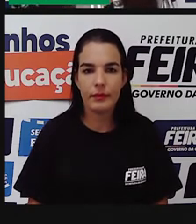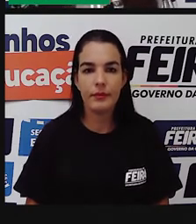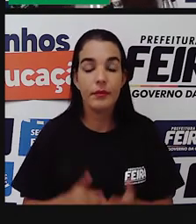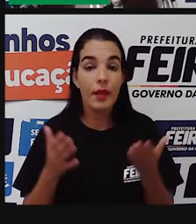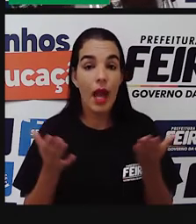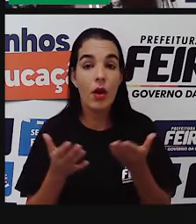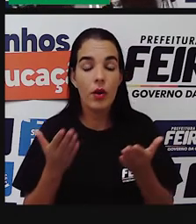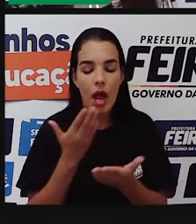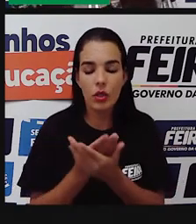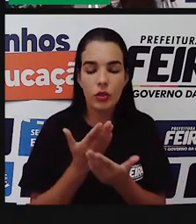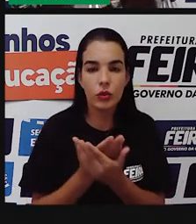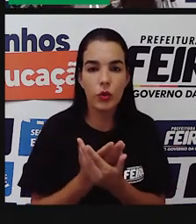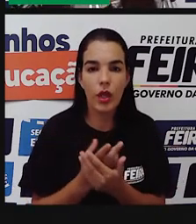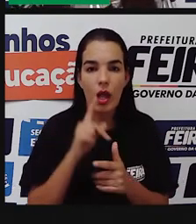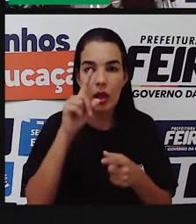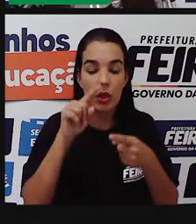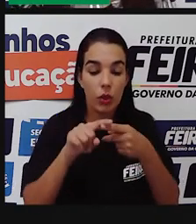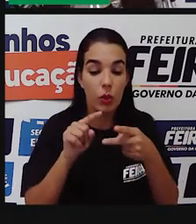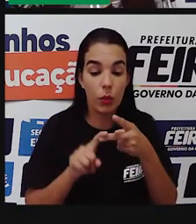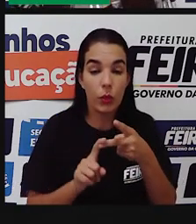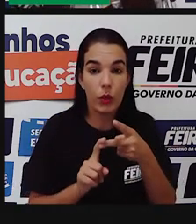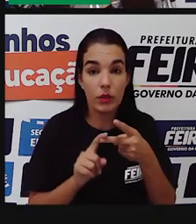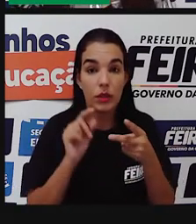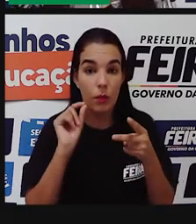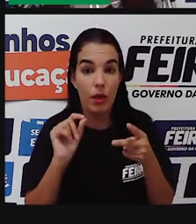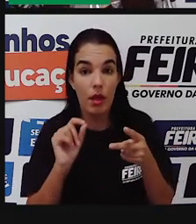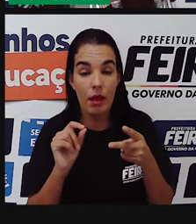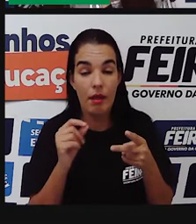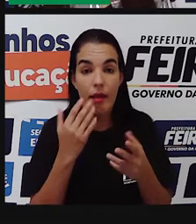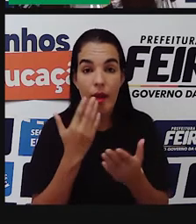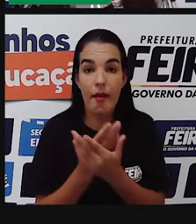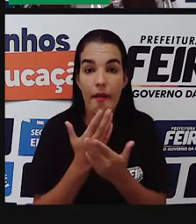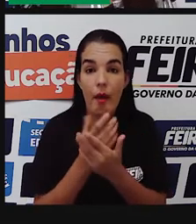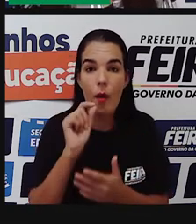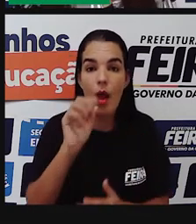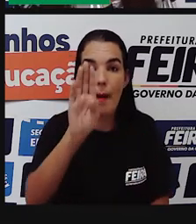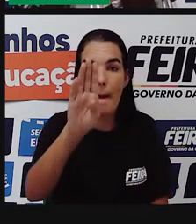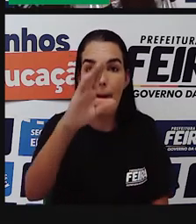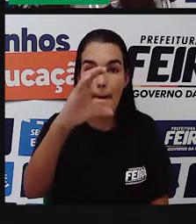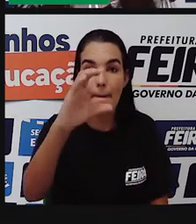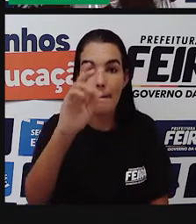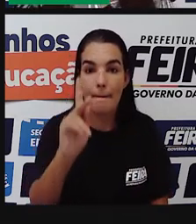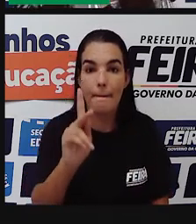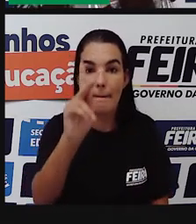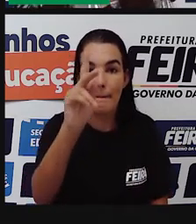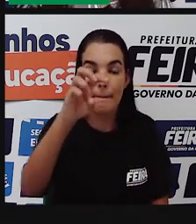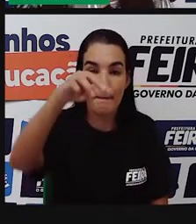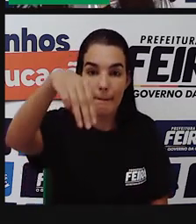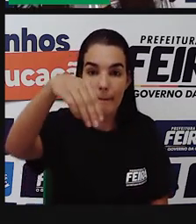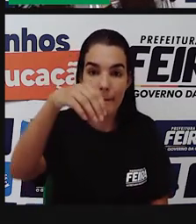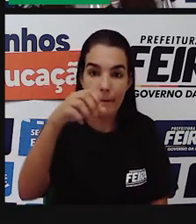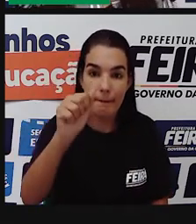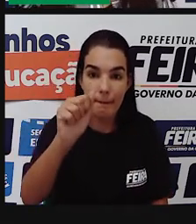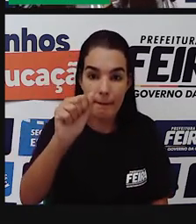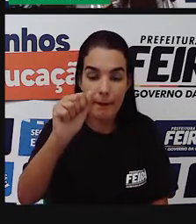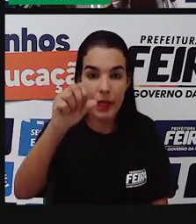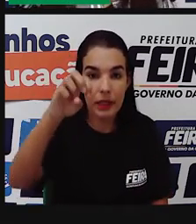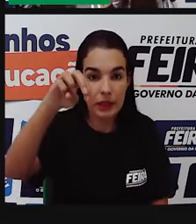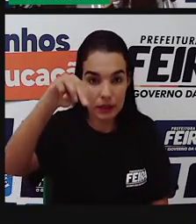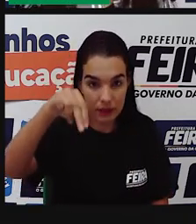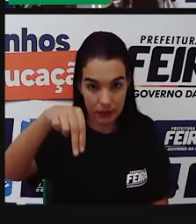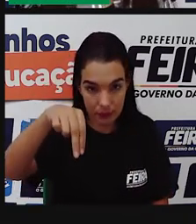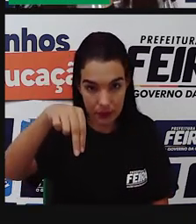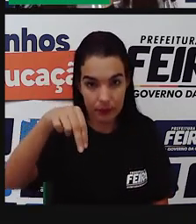vamos estudar duas revoltas que a gente ainda não estudou, que foi a revolta de Bikman e